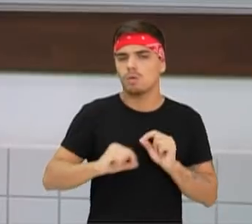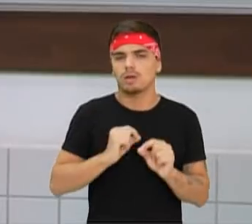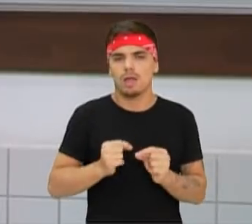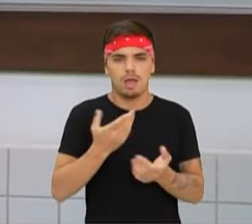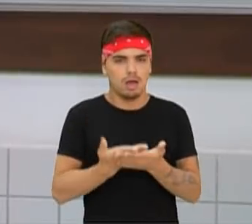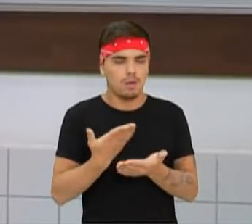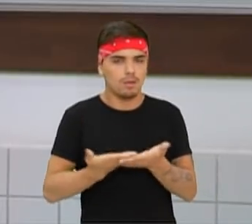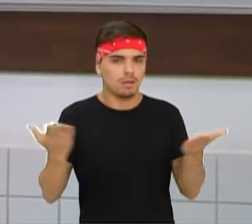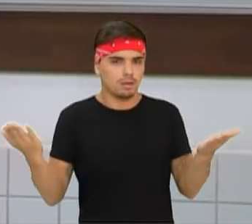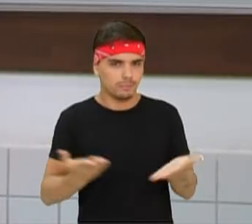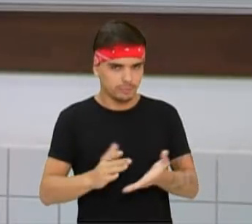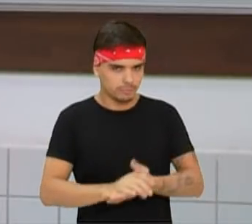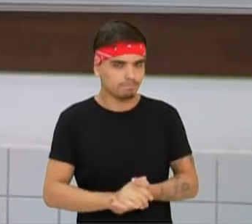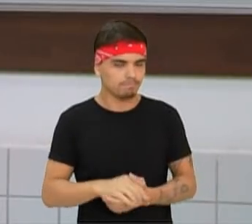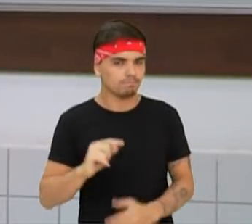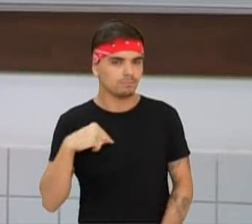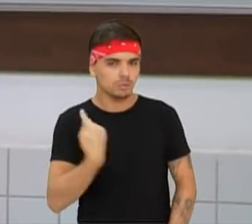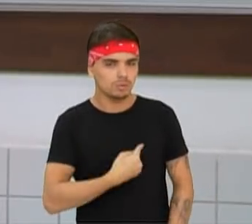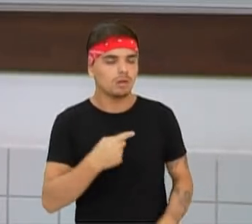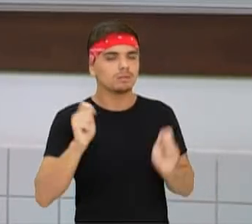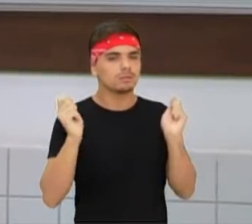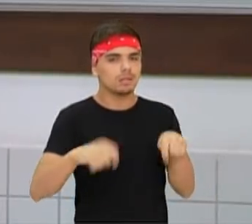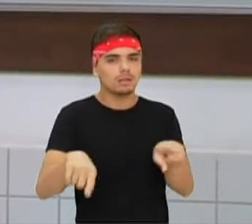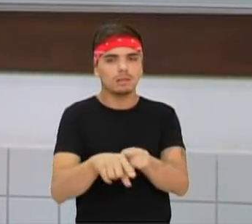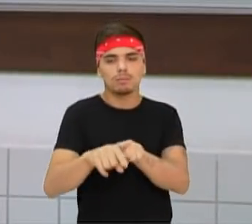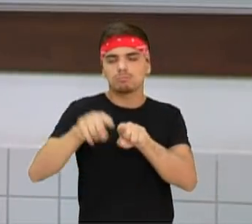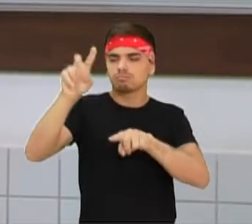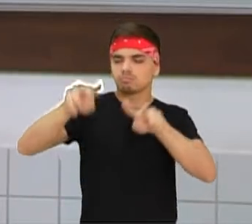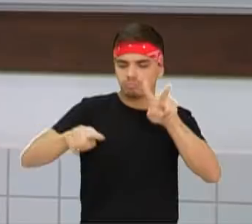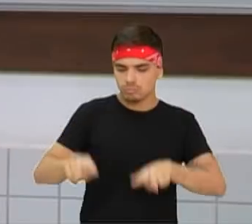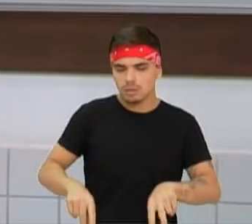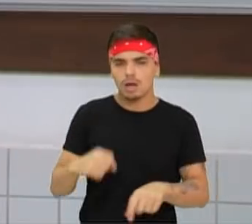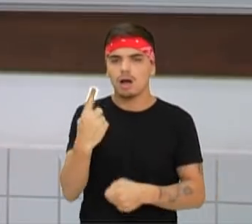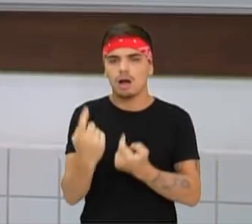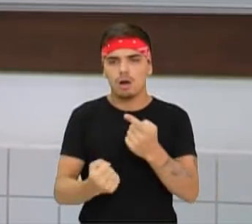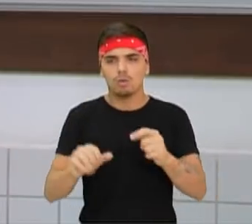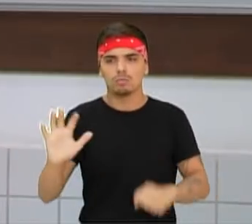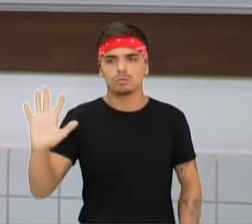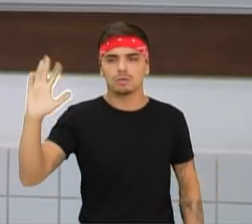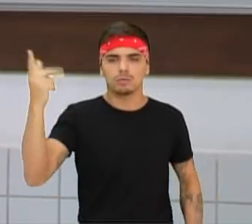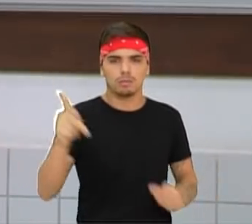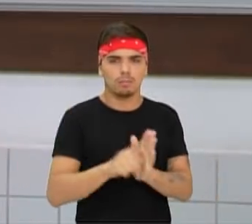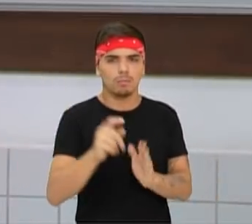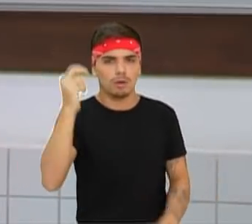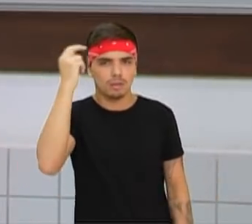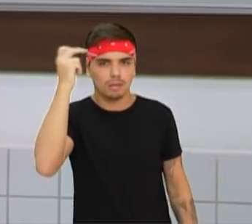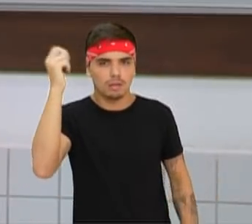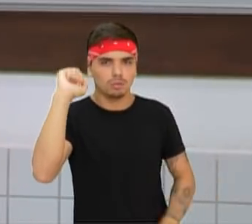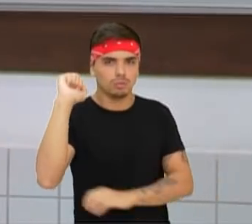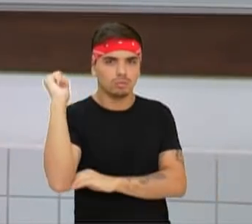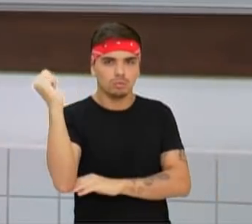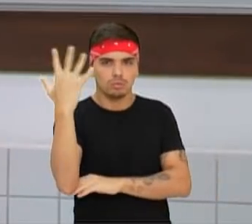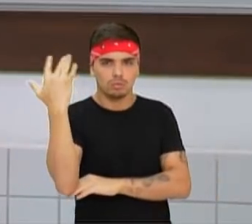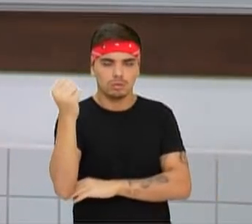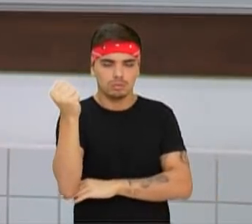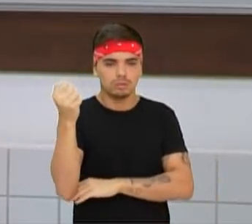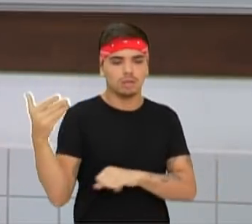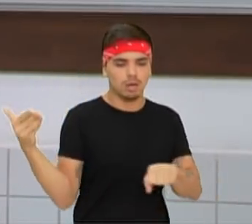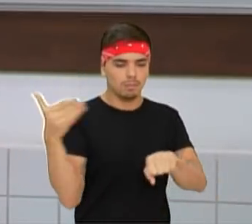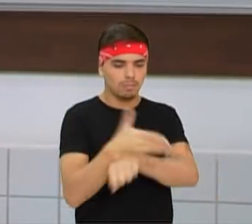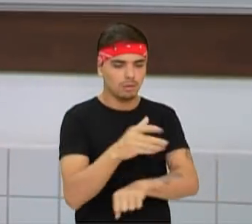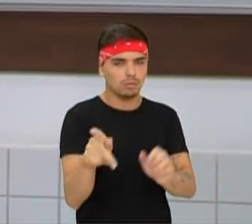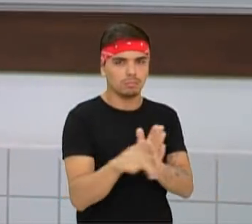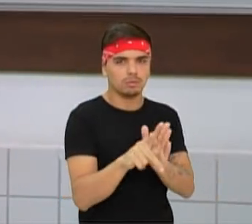aula de hoje, onde nós podemos ali analisar alguns fatores naturais que interferem